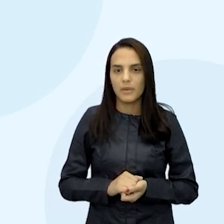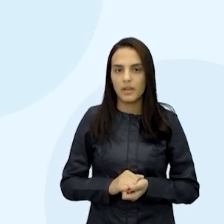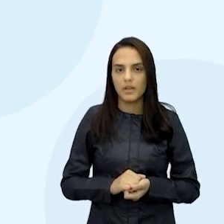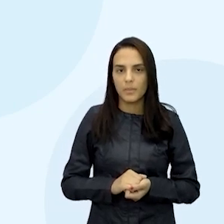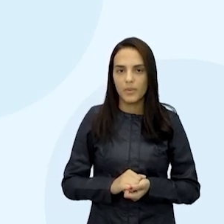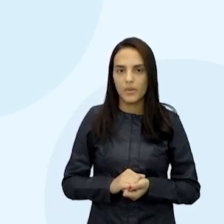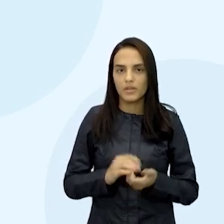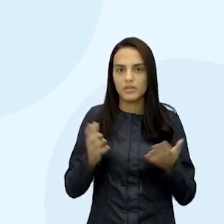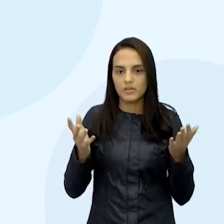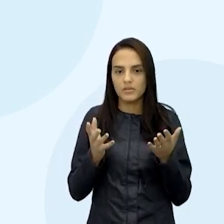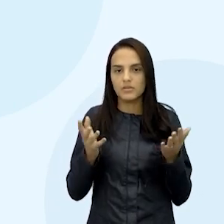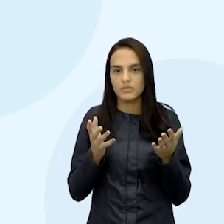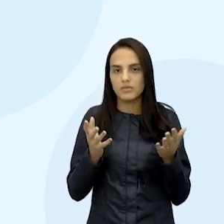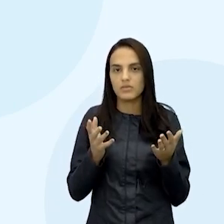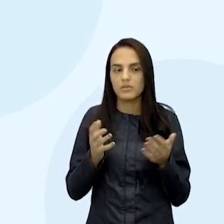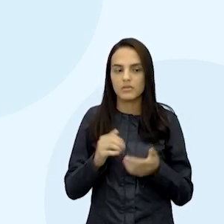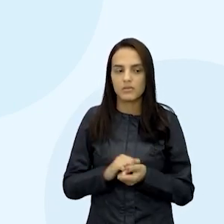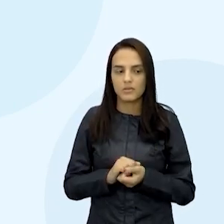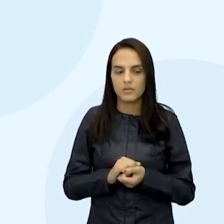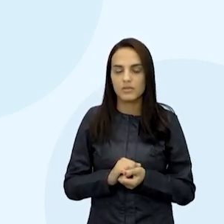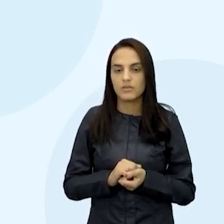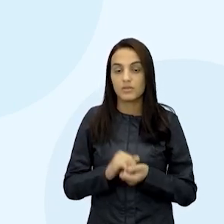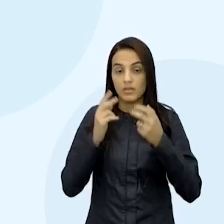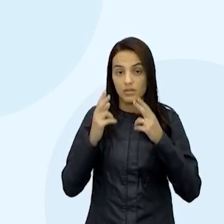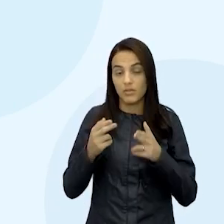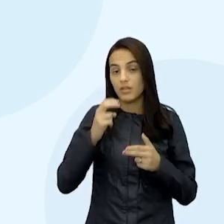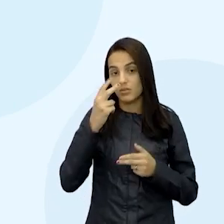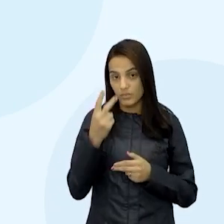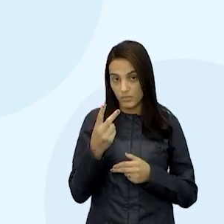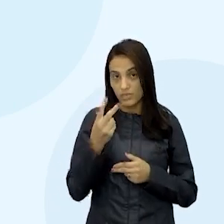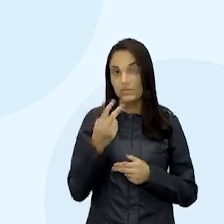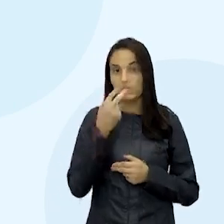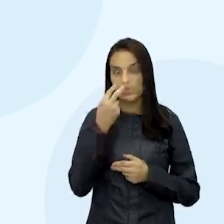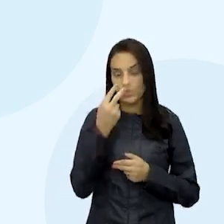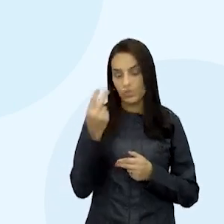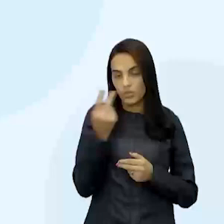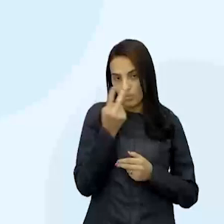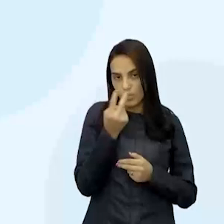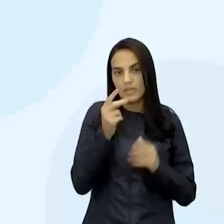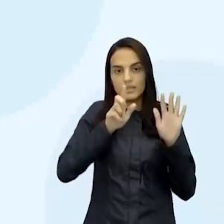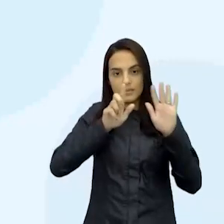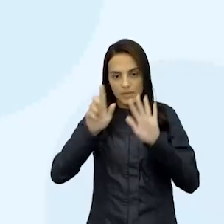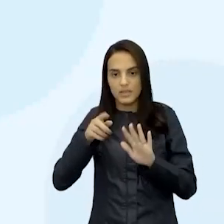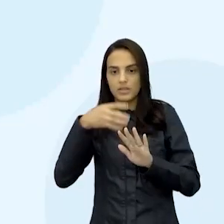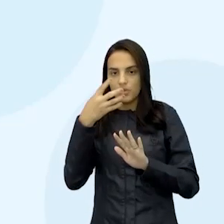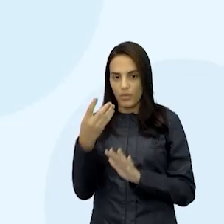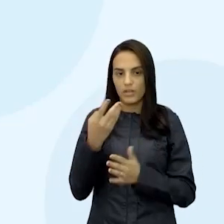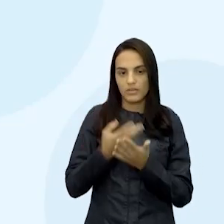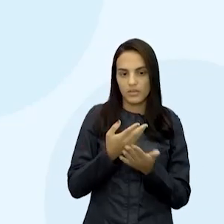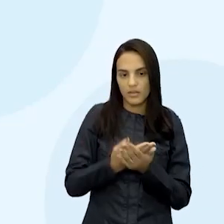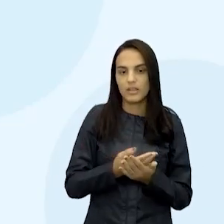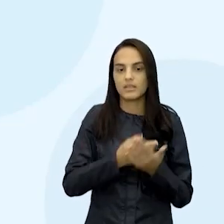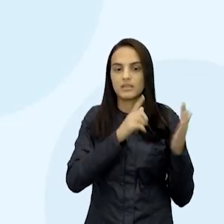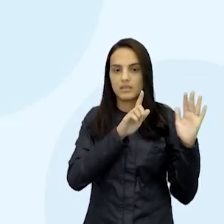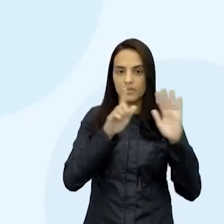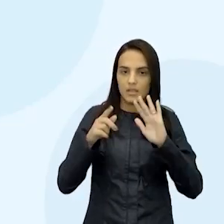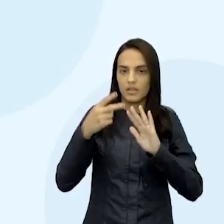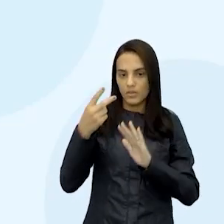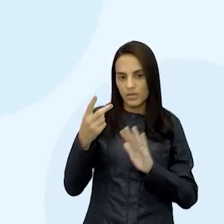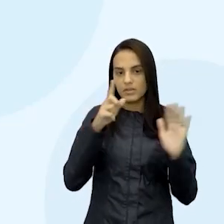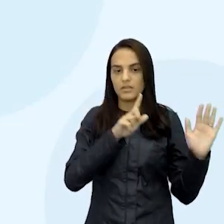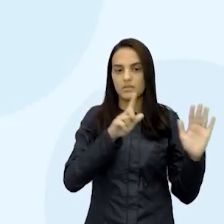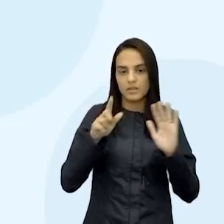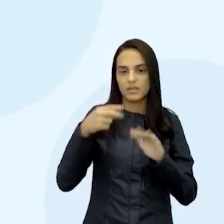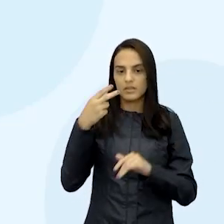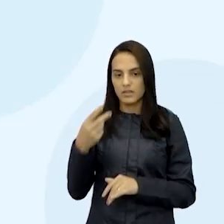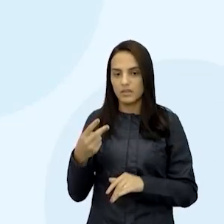4 e o desenvolvimento tem 2 semanas de 4, é isso? 2 semanas de 4, a semana 2 e a semana 3, com 4 aulas. E a